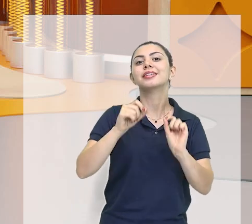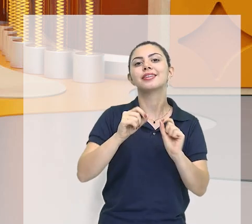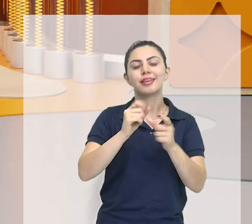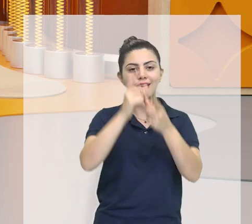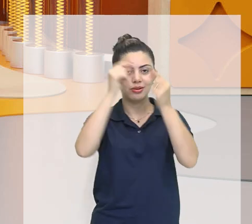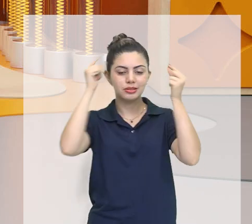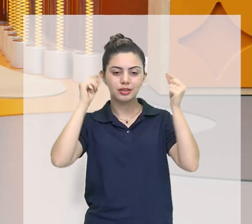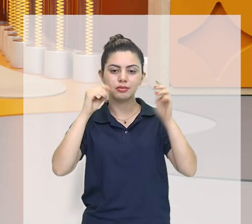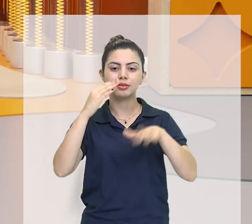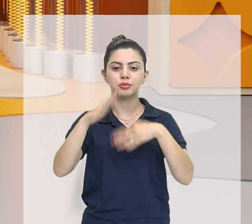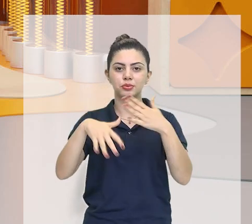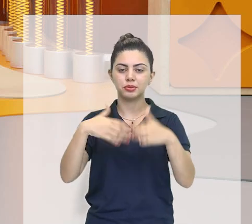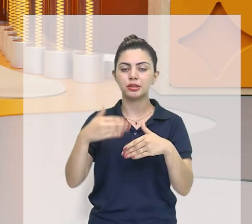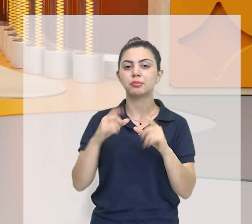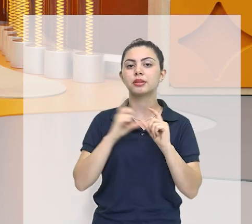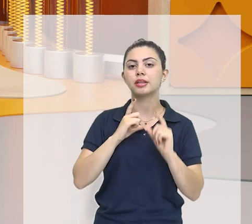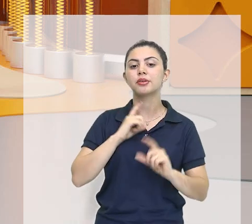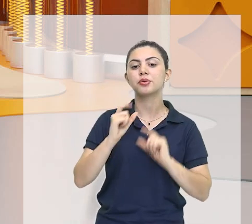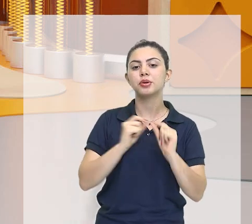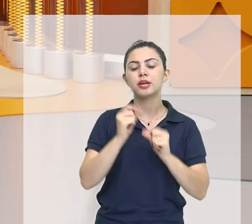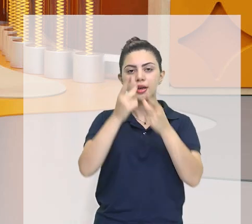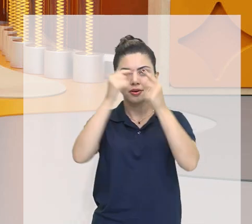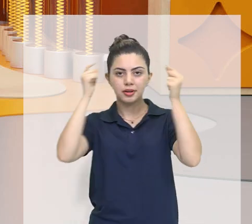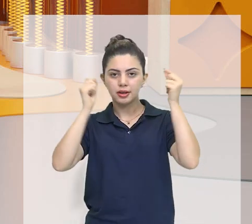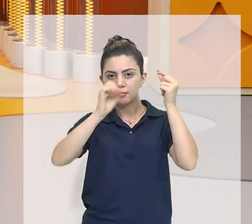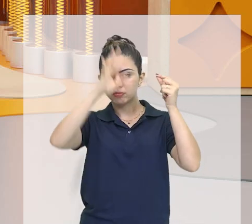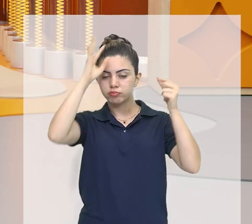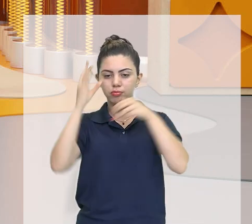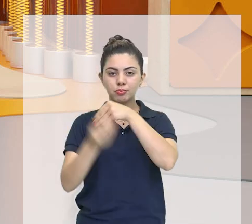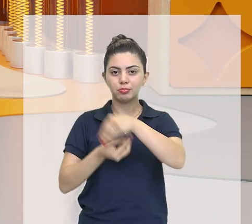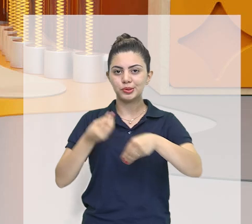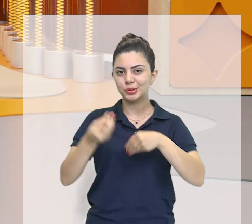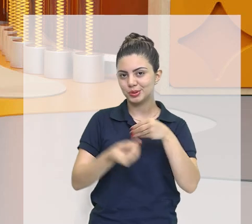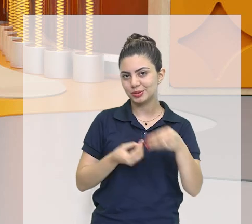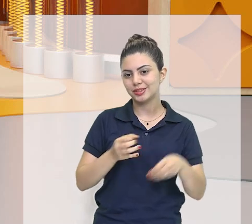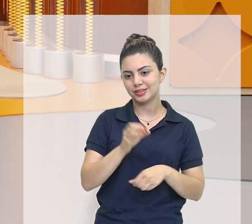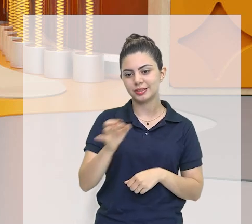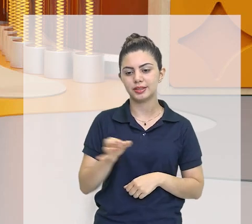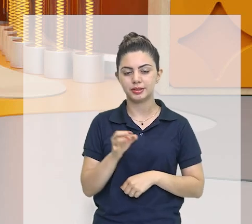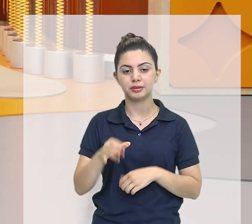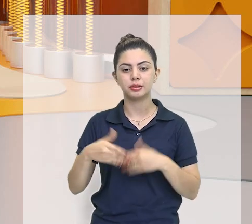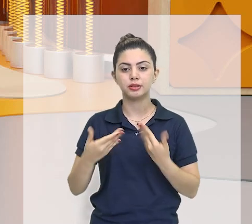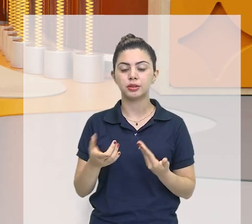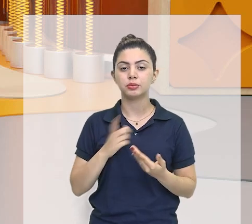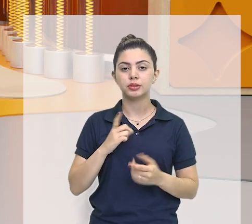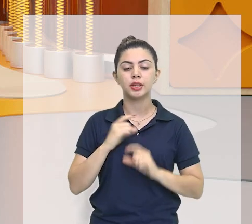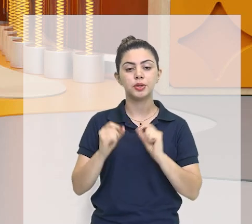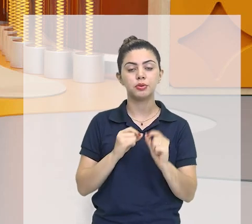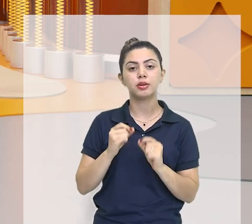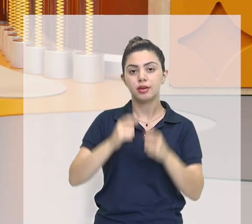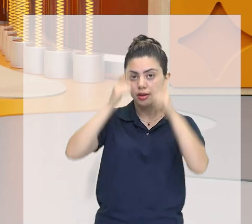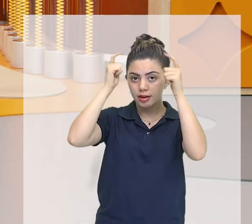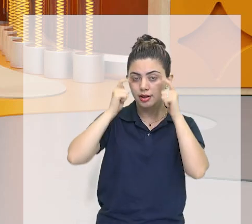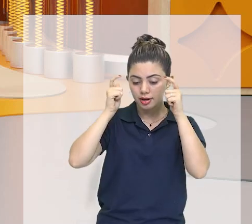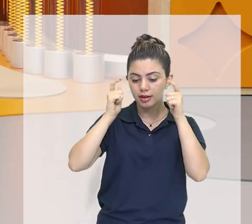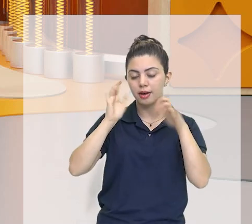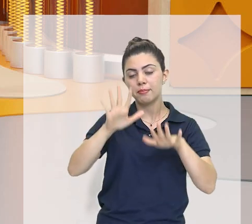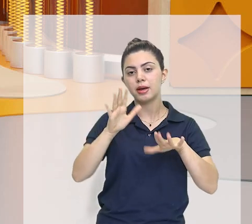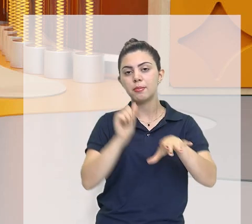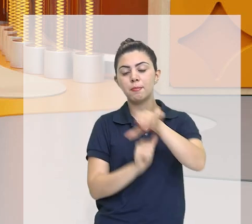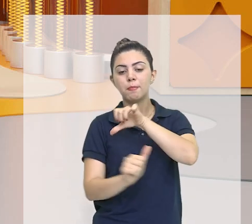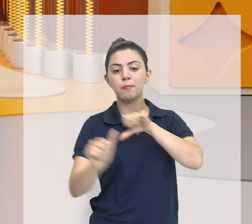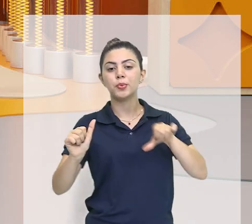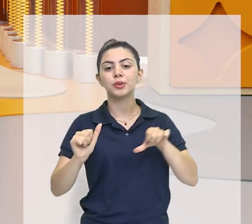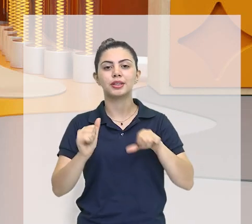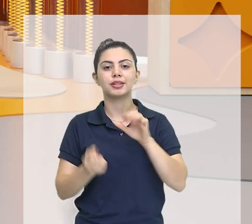fusão, exatamente por isso que ela passa, então, de Roma, né, monarquia, e vai, então, nascer aí o quê?